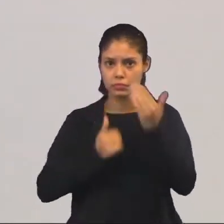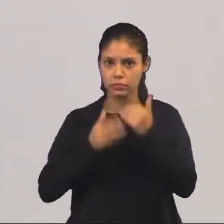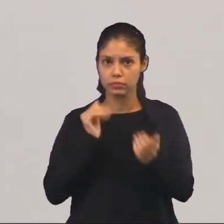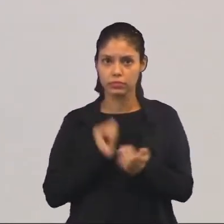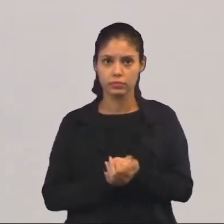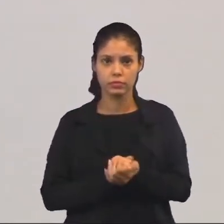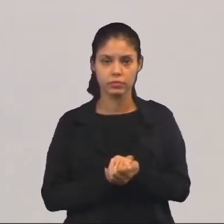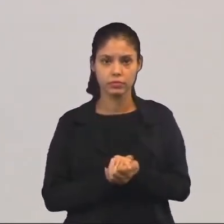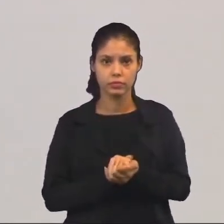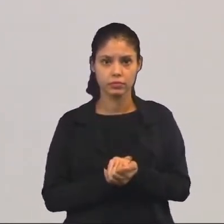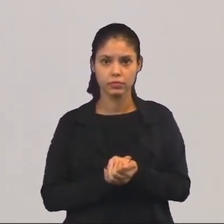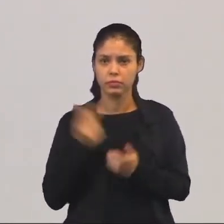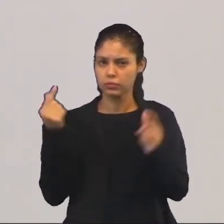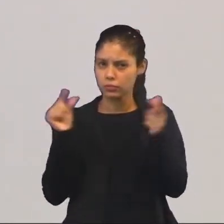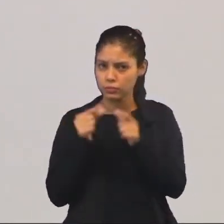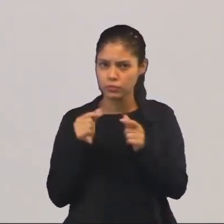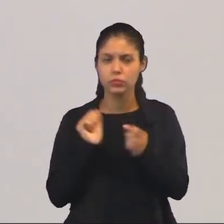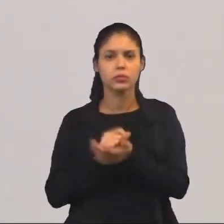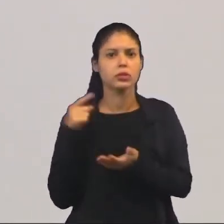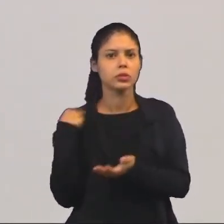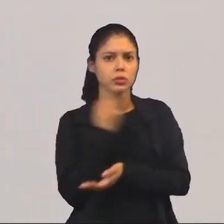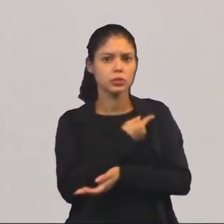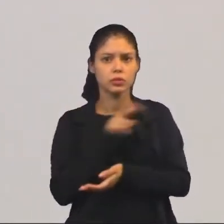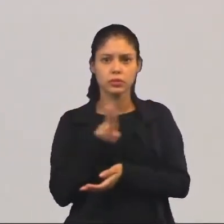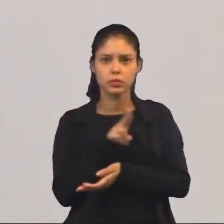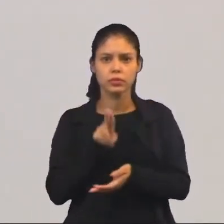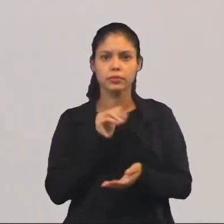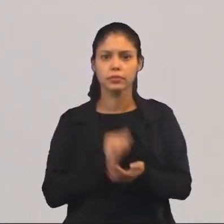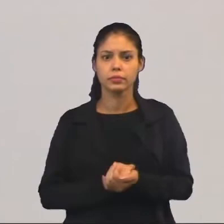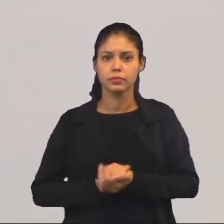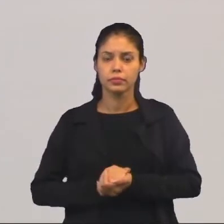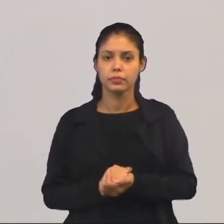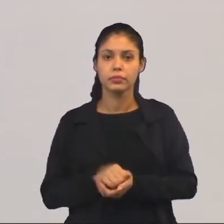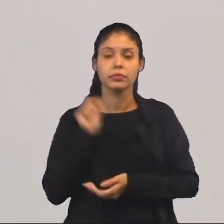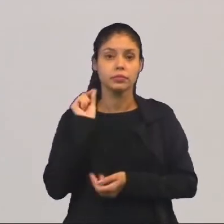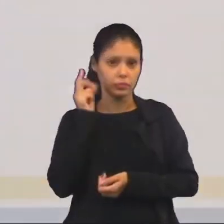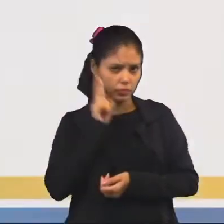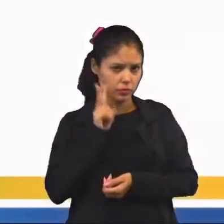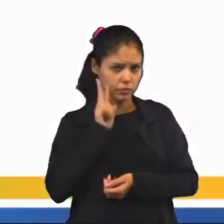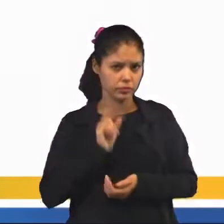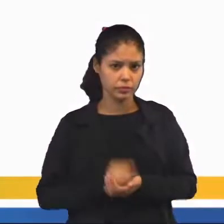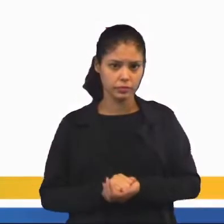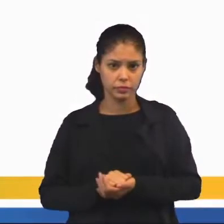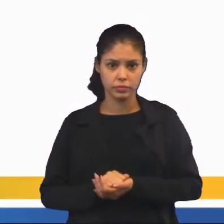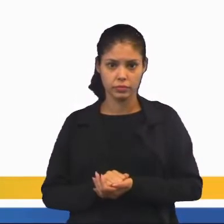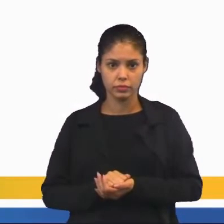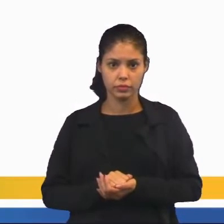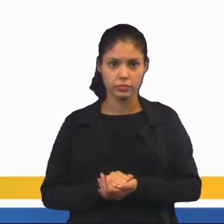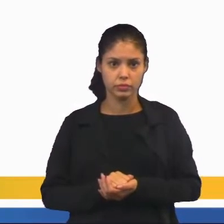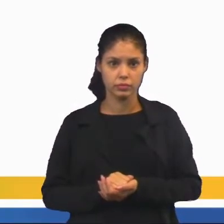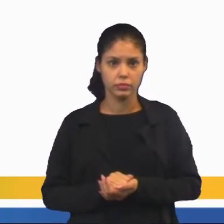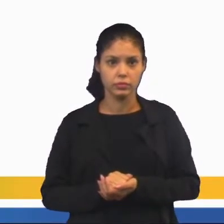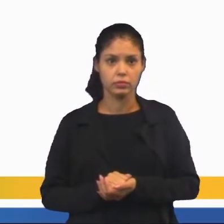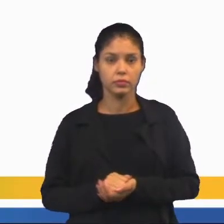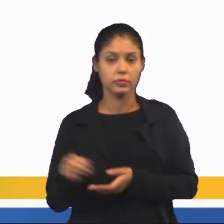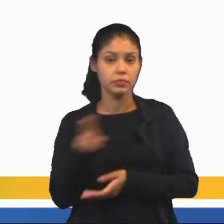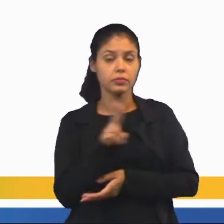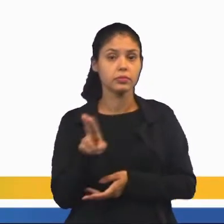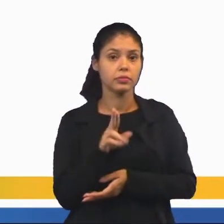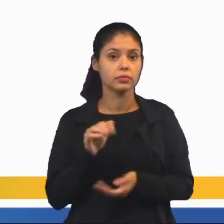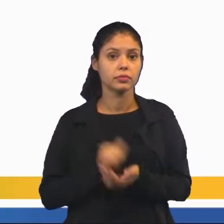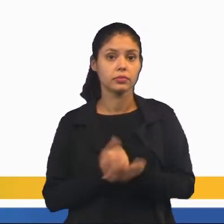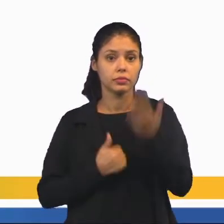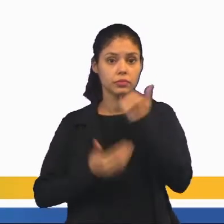que passam por processos mínimos, nós chamamos de o quê? Vocês lembram? Deixa eu voltar lá a telinha, olha só. Nós